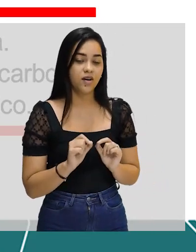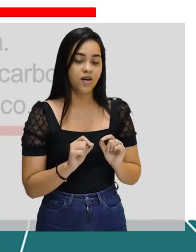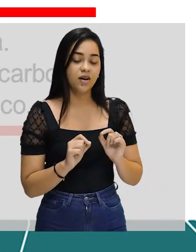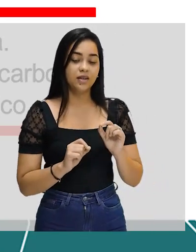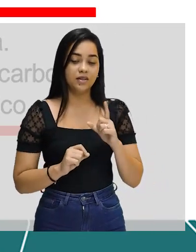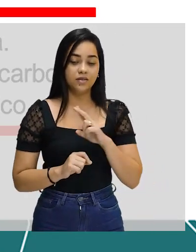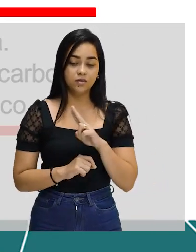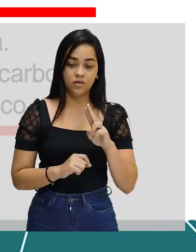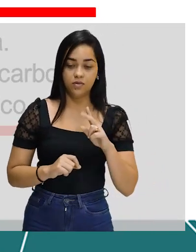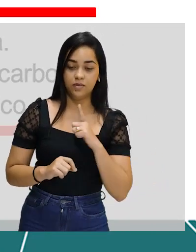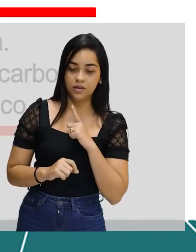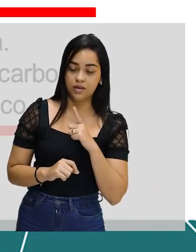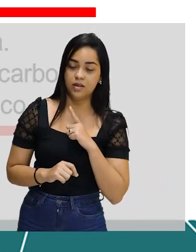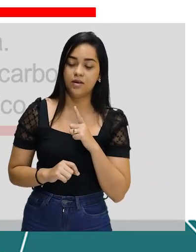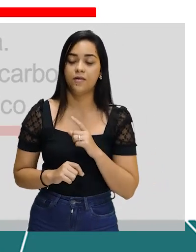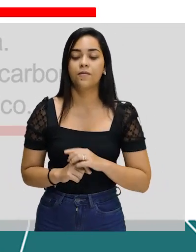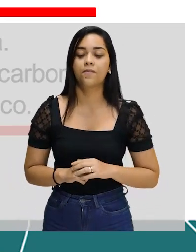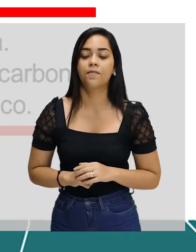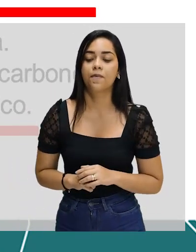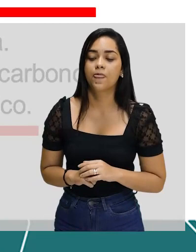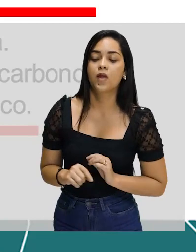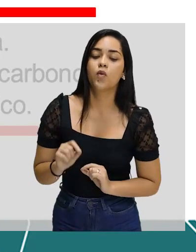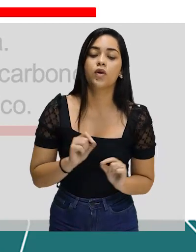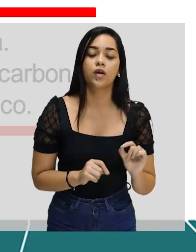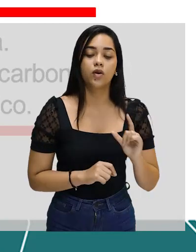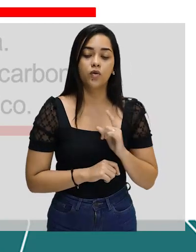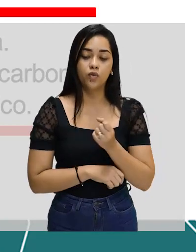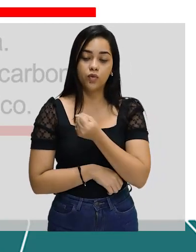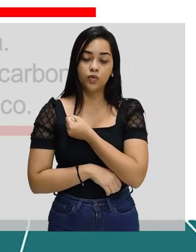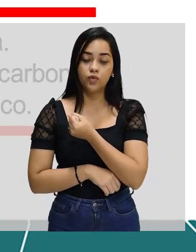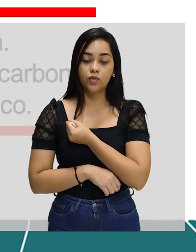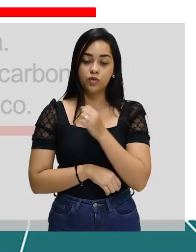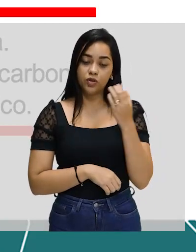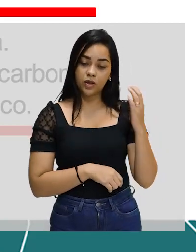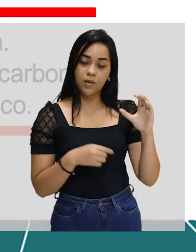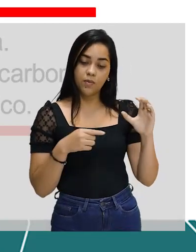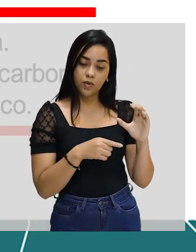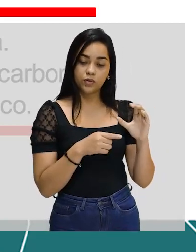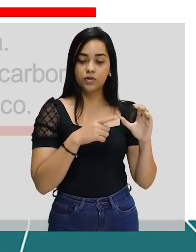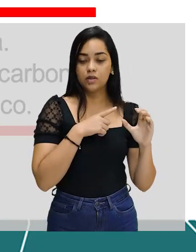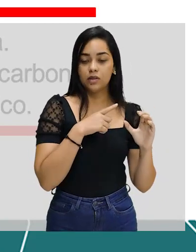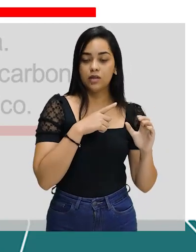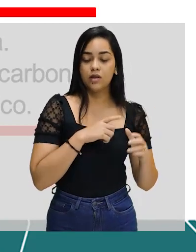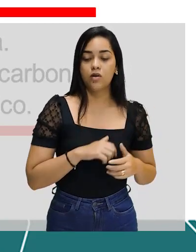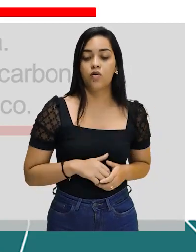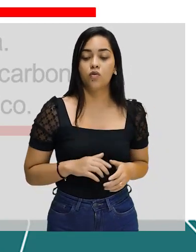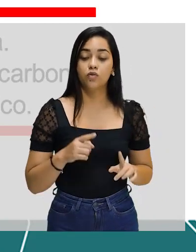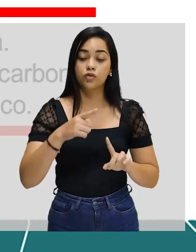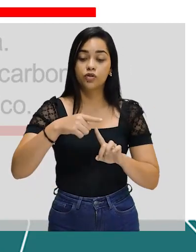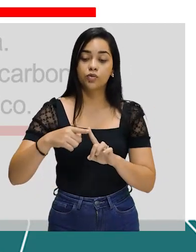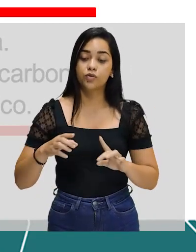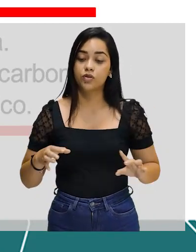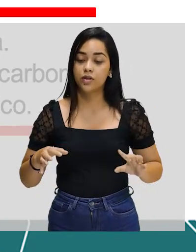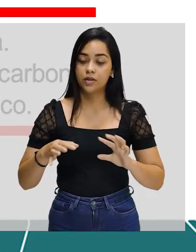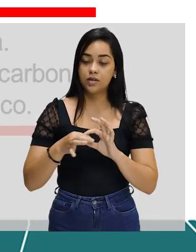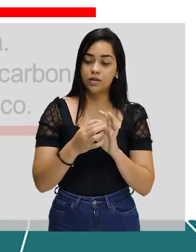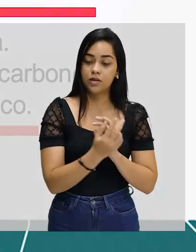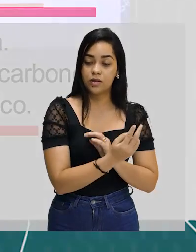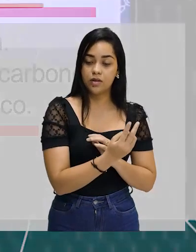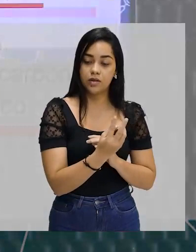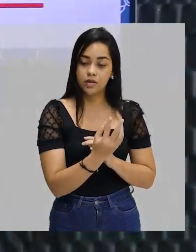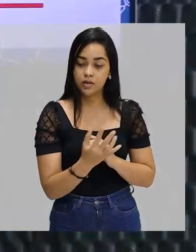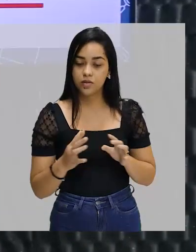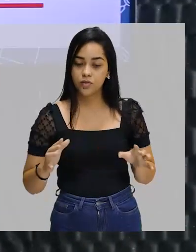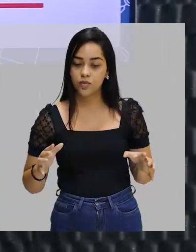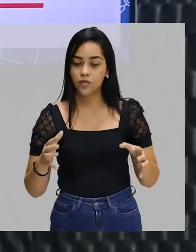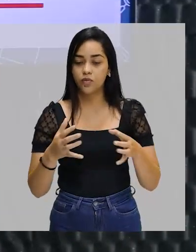oficial dos compostos orgânicos considera o número de carbonos que os compõem, os tipos de